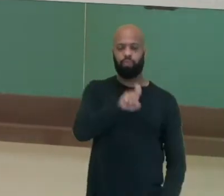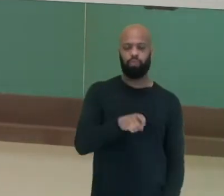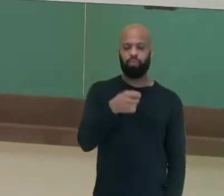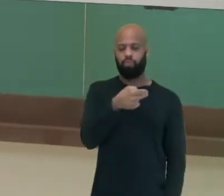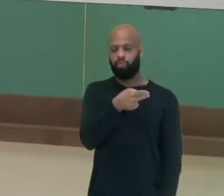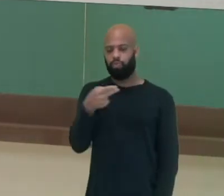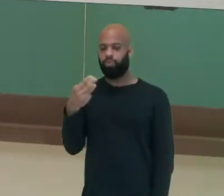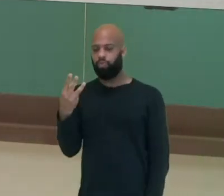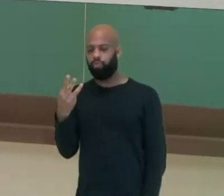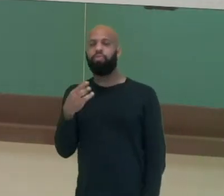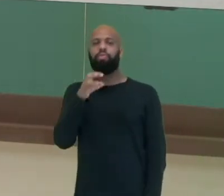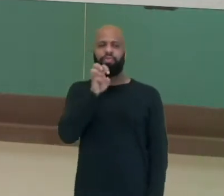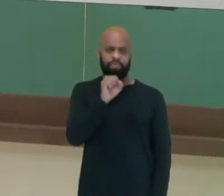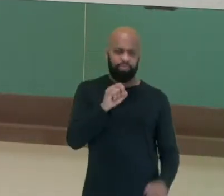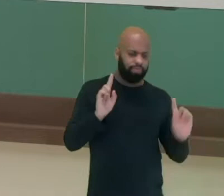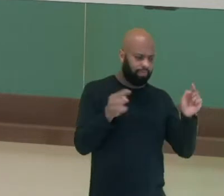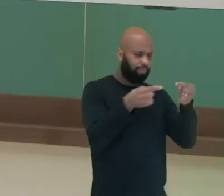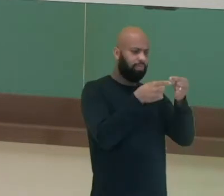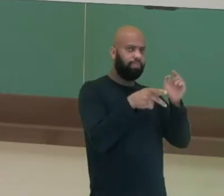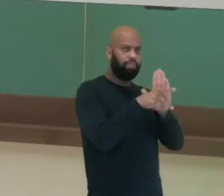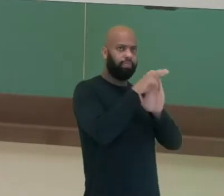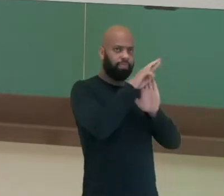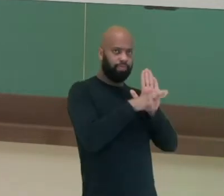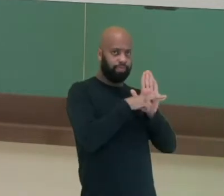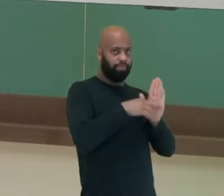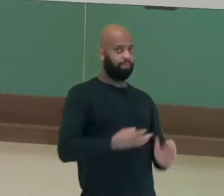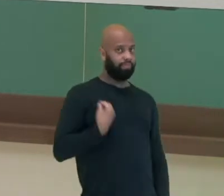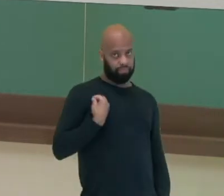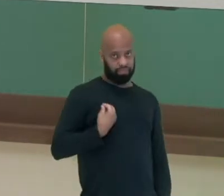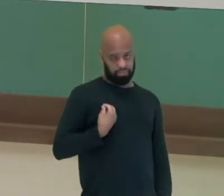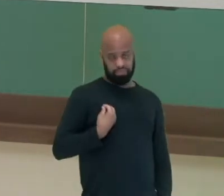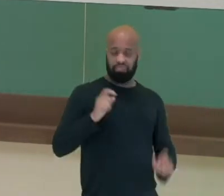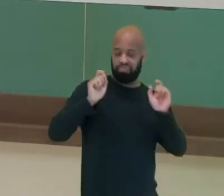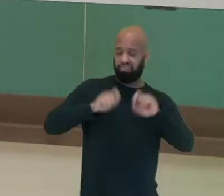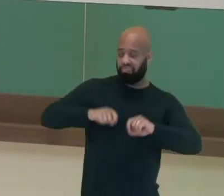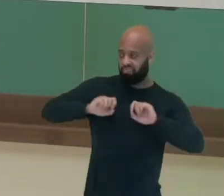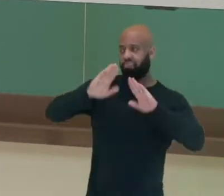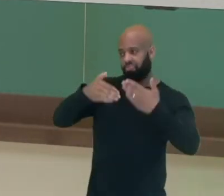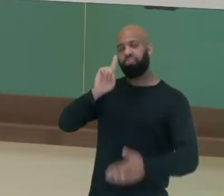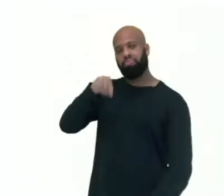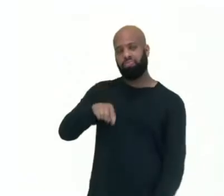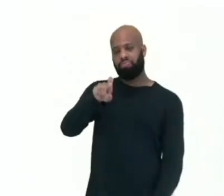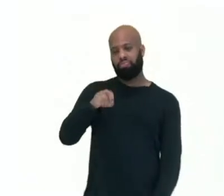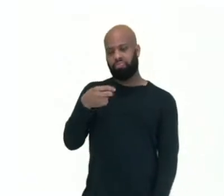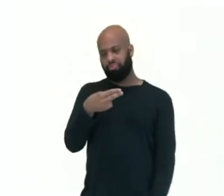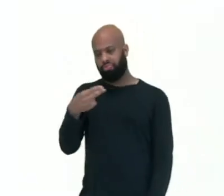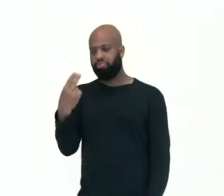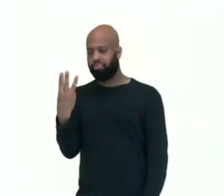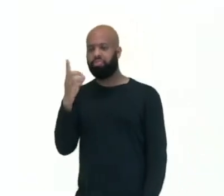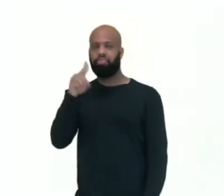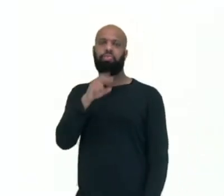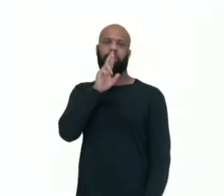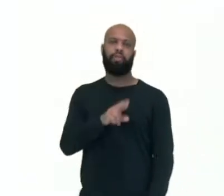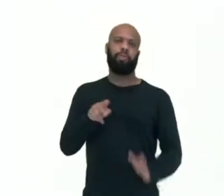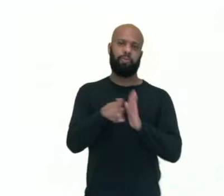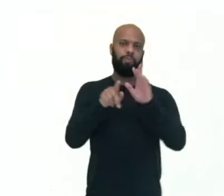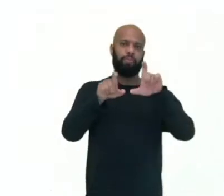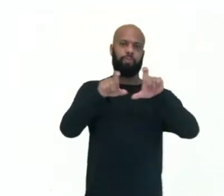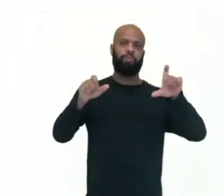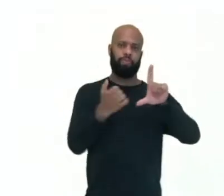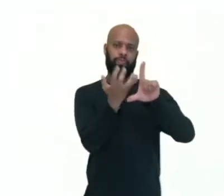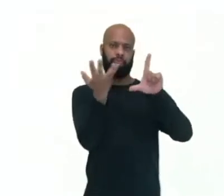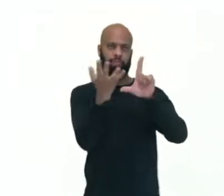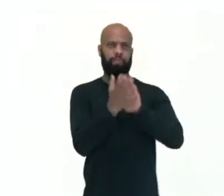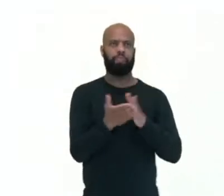solução x igual a 3. Exemplo, vamos fazer aqui, ó. Log de x na base